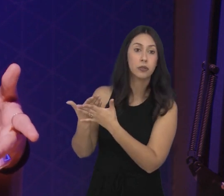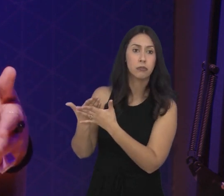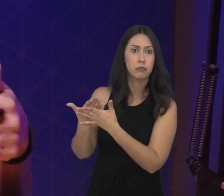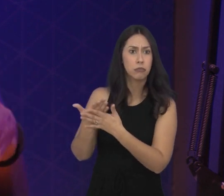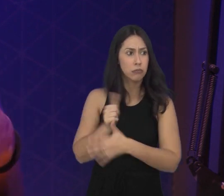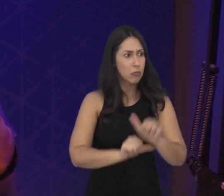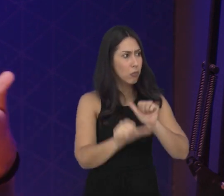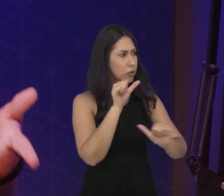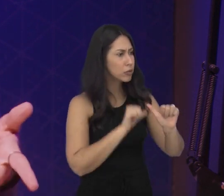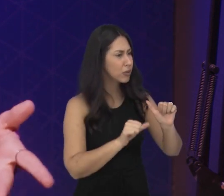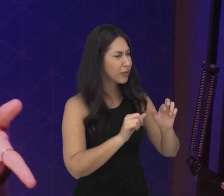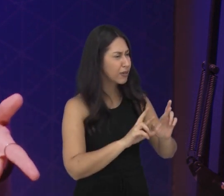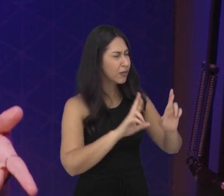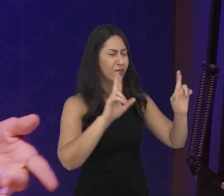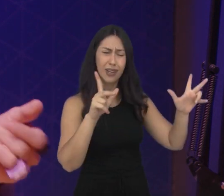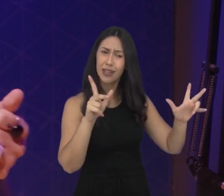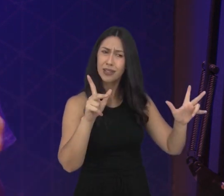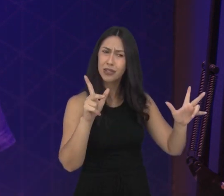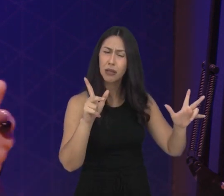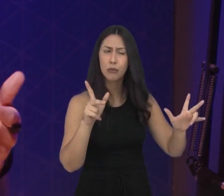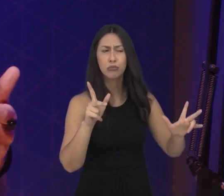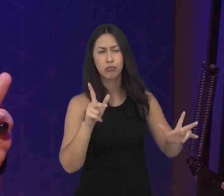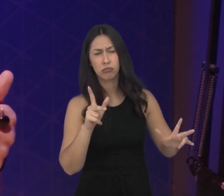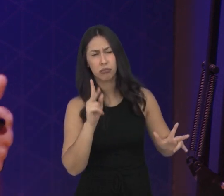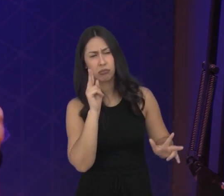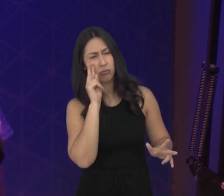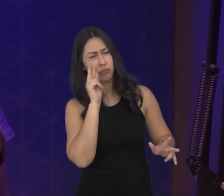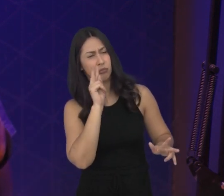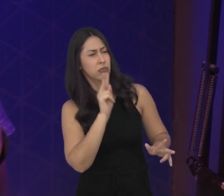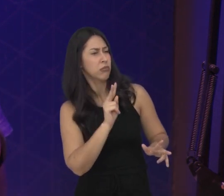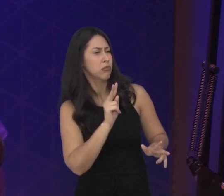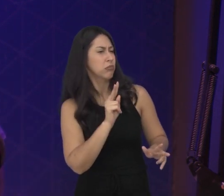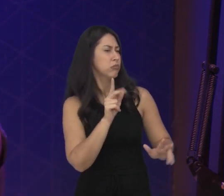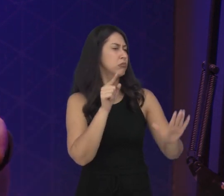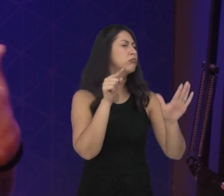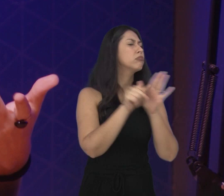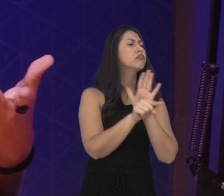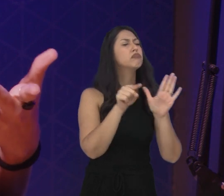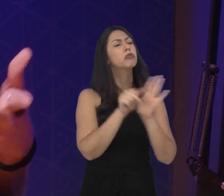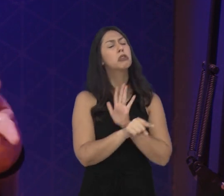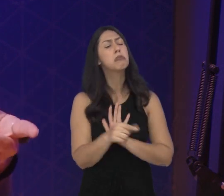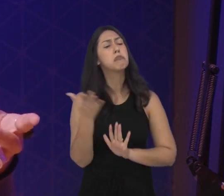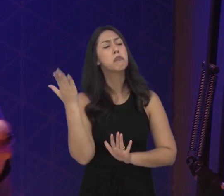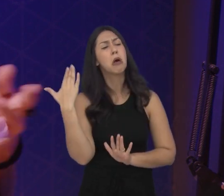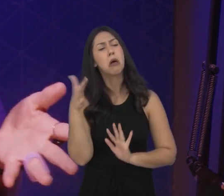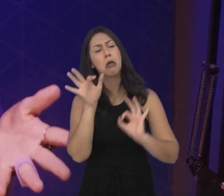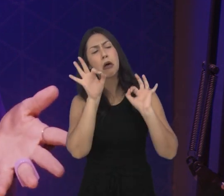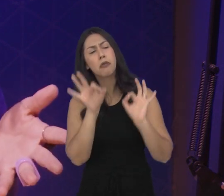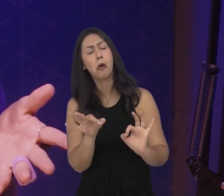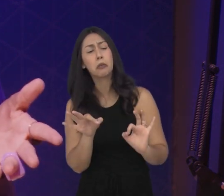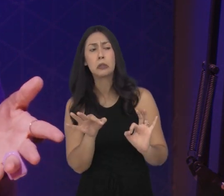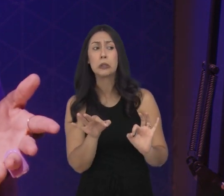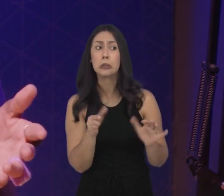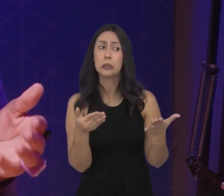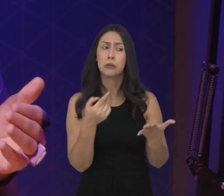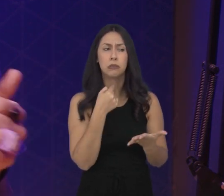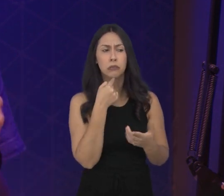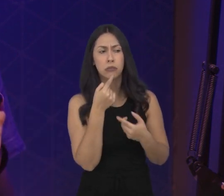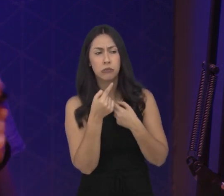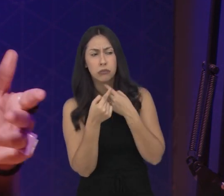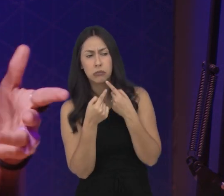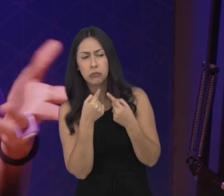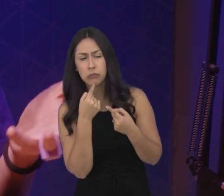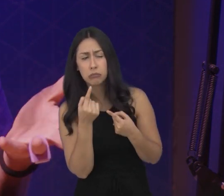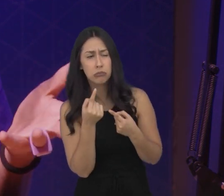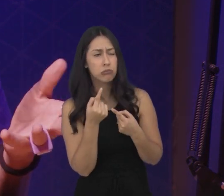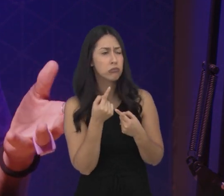acreditava, você hoje não acredita mais, ou então você começa a questionar coisas que muitas vezes eram certezas na sua vida, você